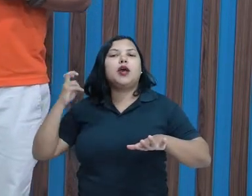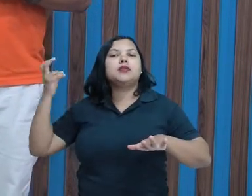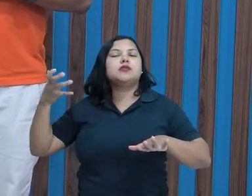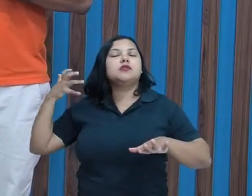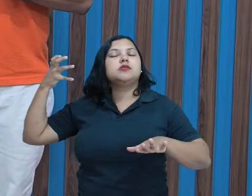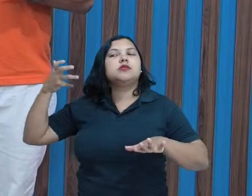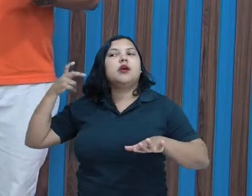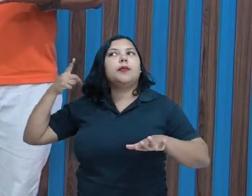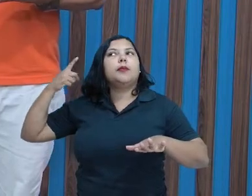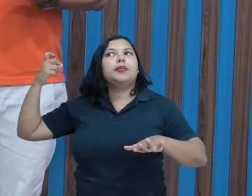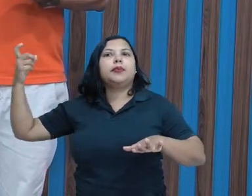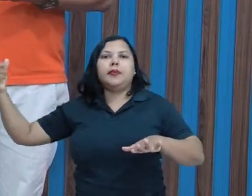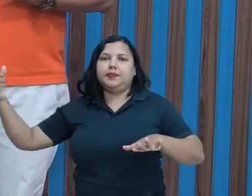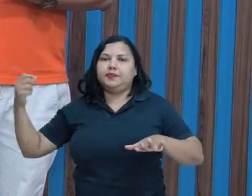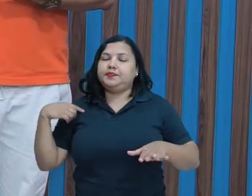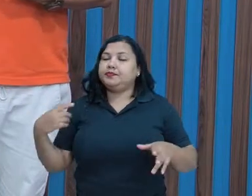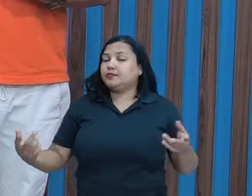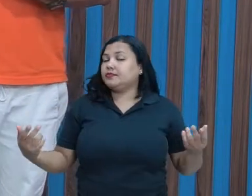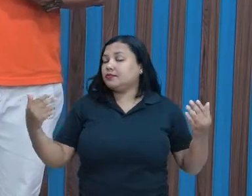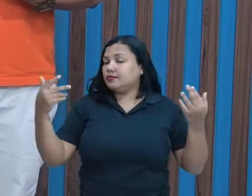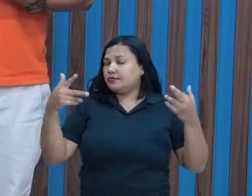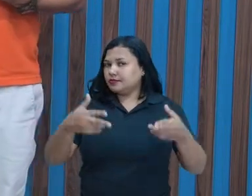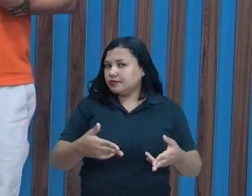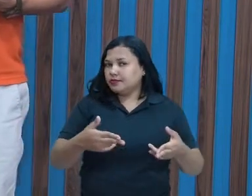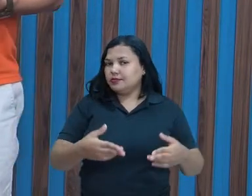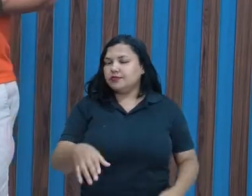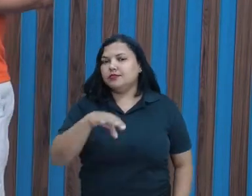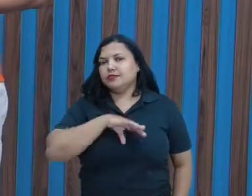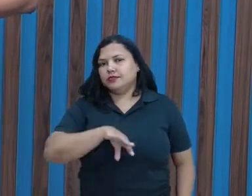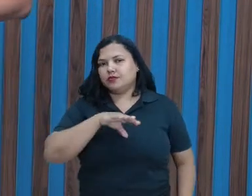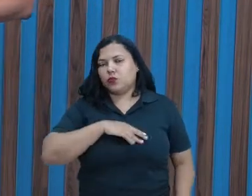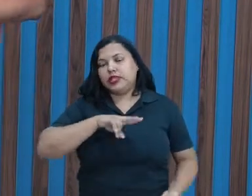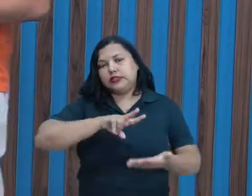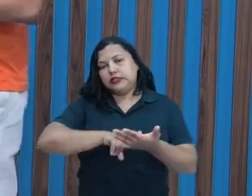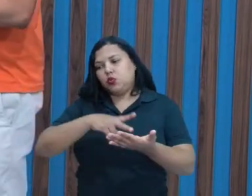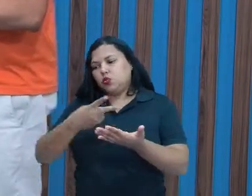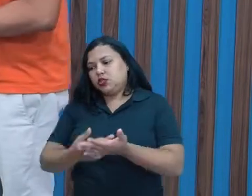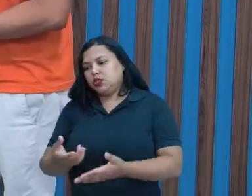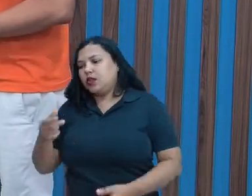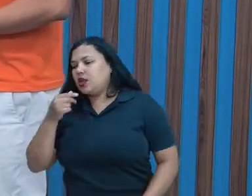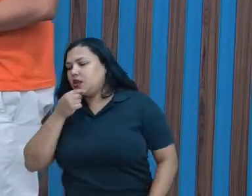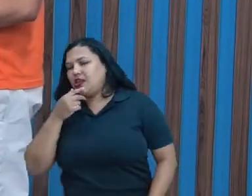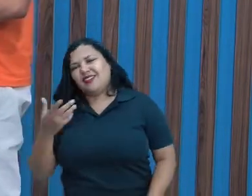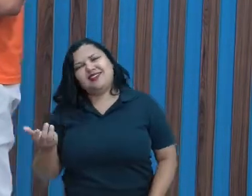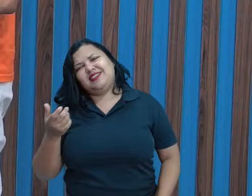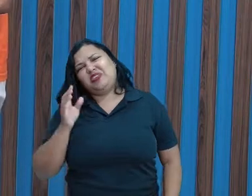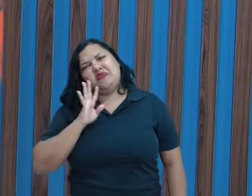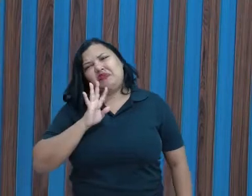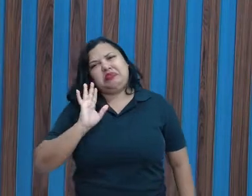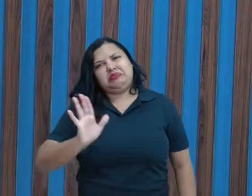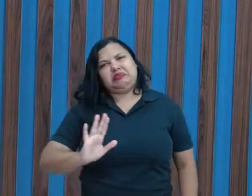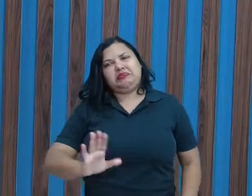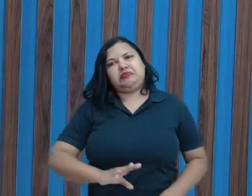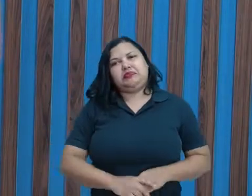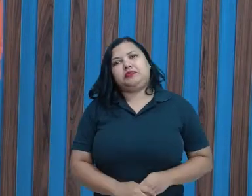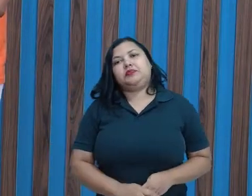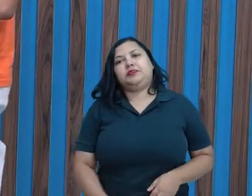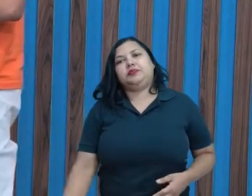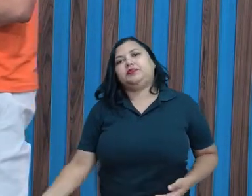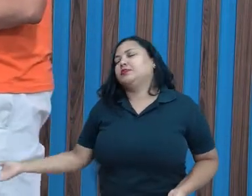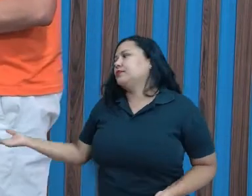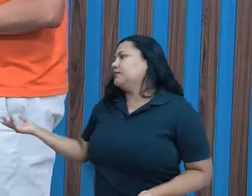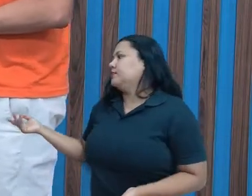português, né? Quando você vai traduzir para o inglês, não vai ficar tão legal. Né? Então tem a questão da sonoridade da língua também. Então,